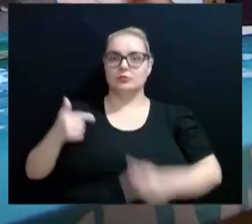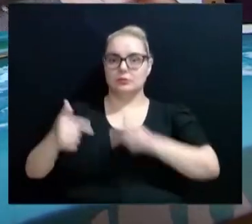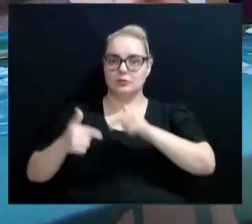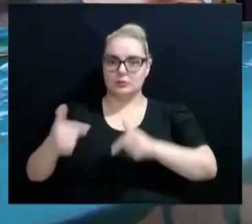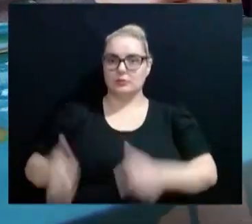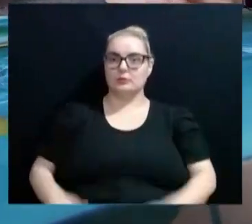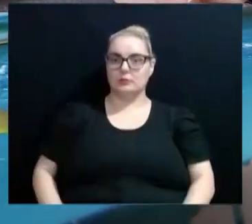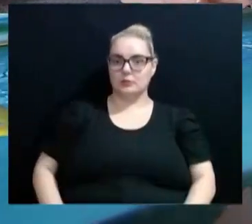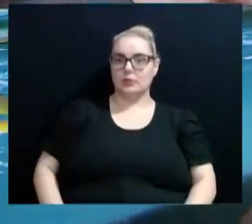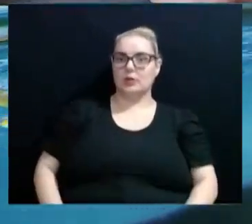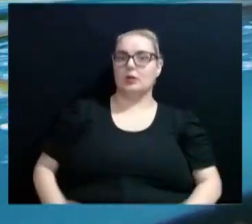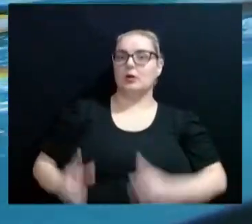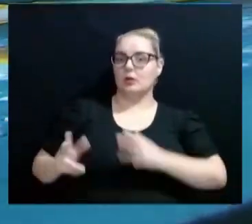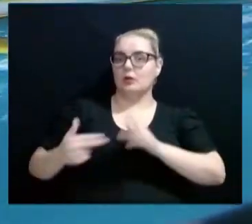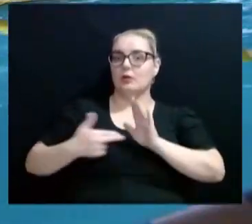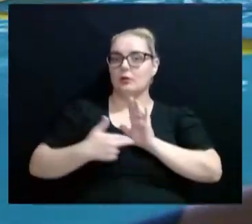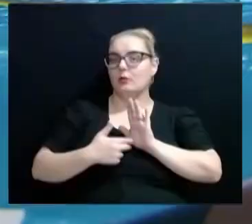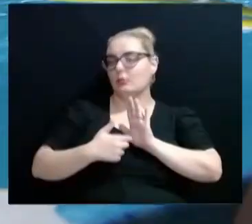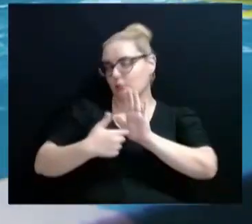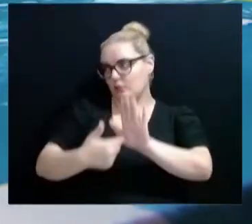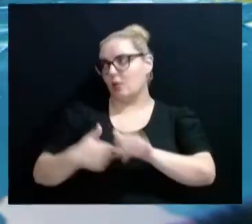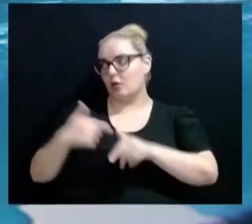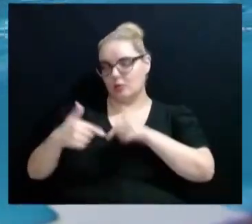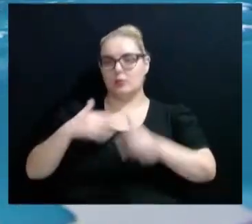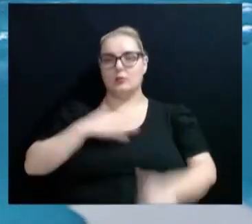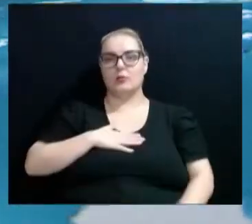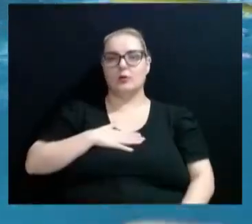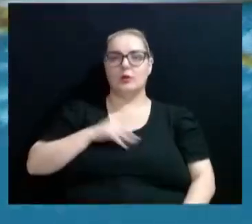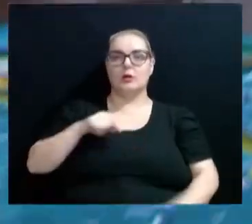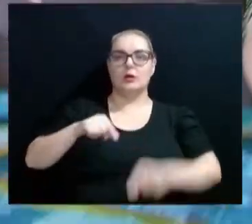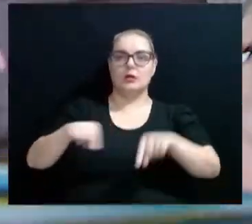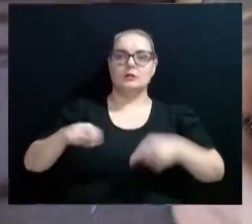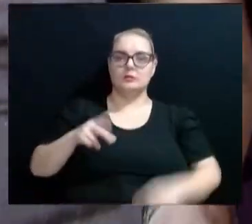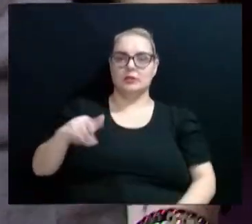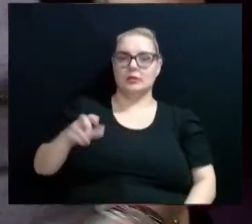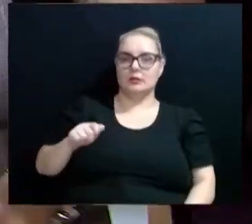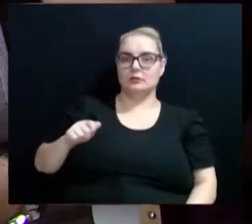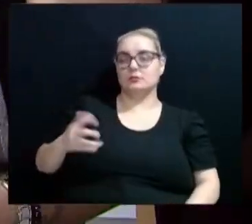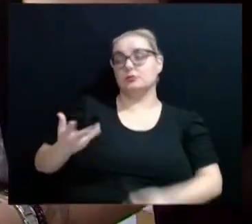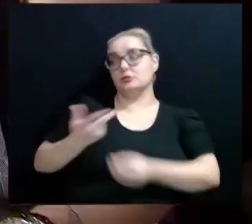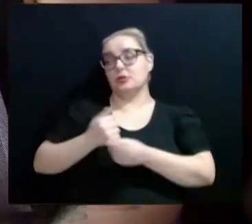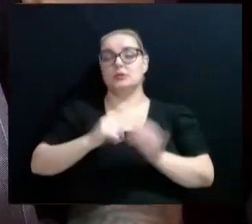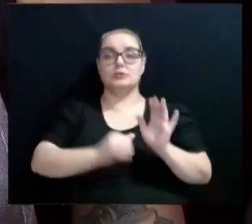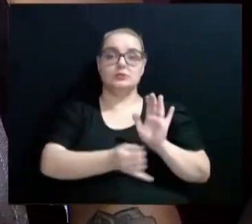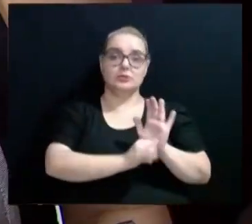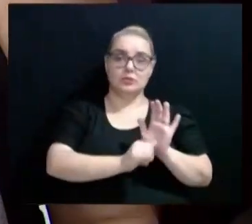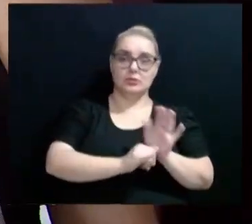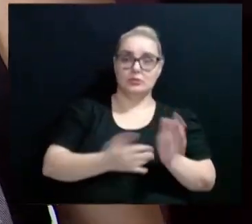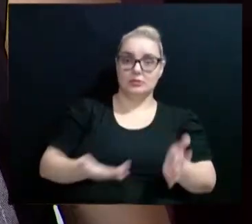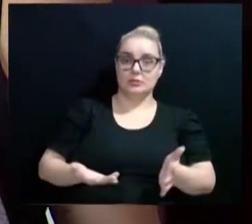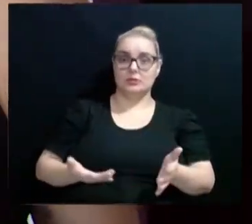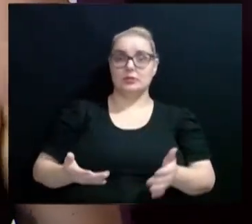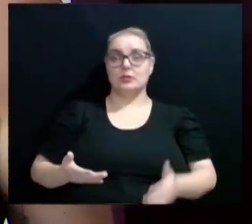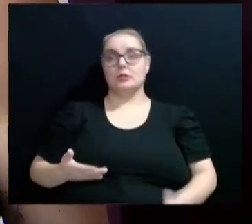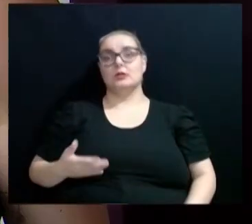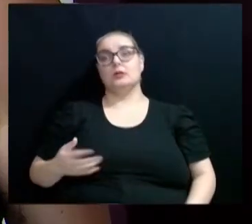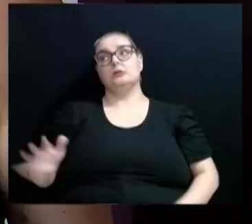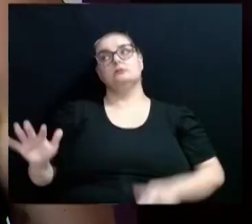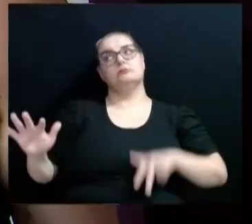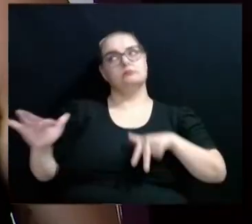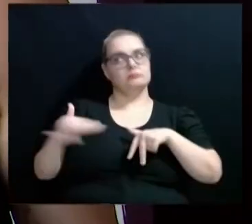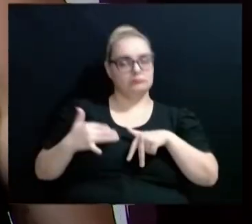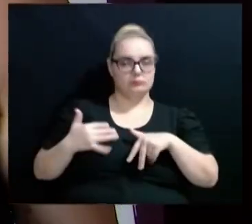atuo como eu mostro o meu trabalho é através de salões de arte, editais. Então, para